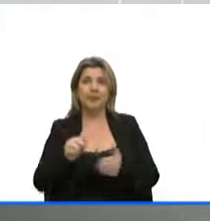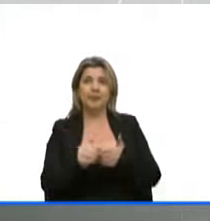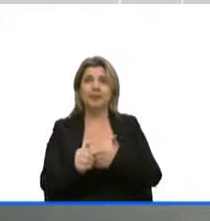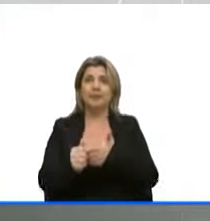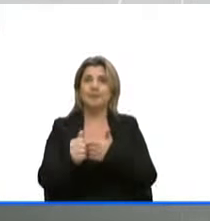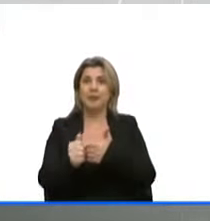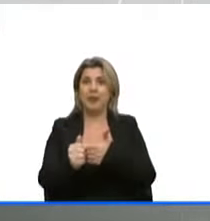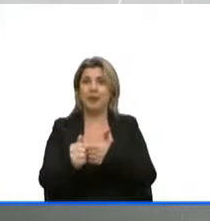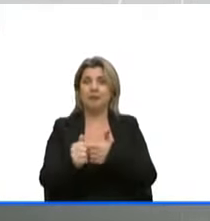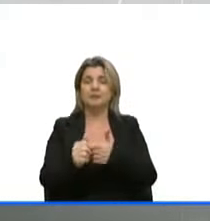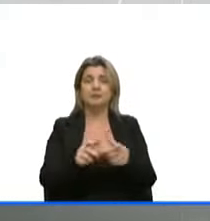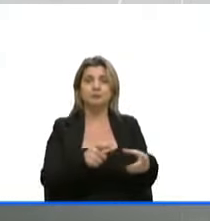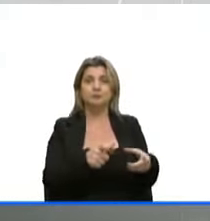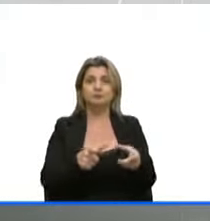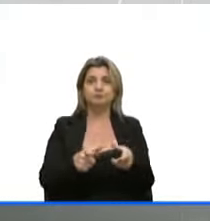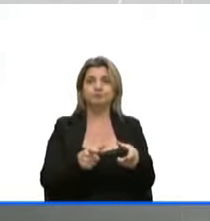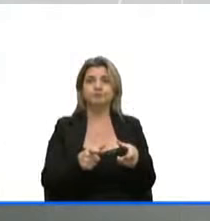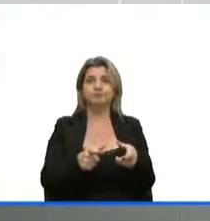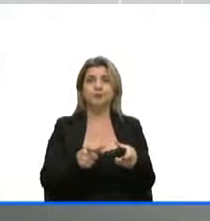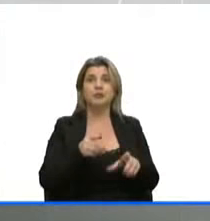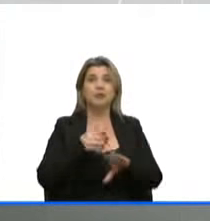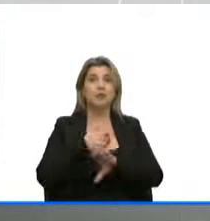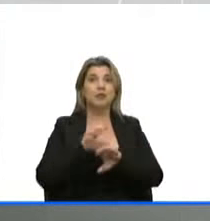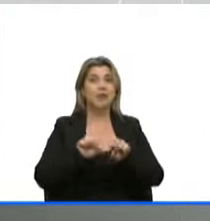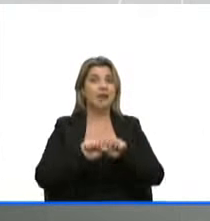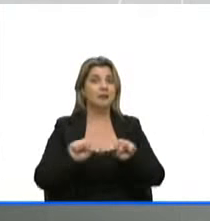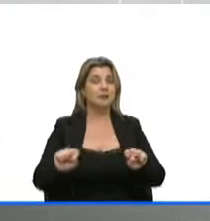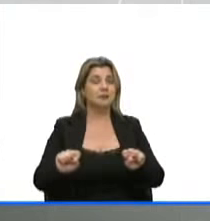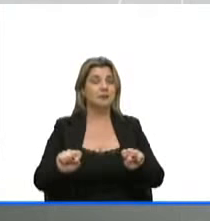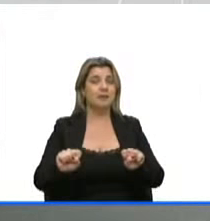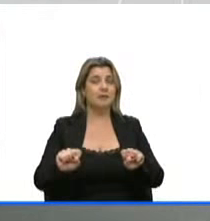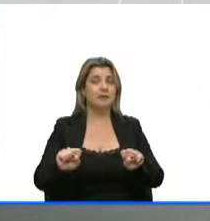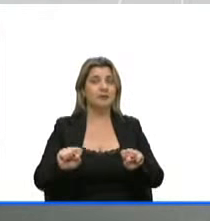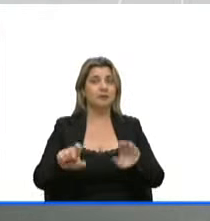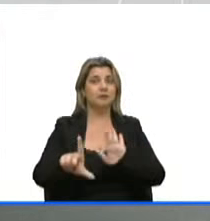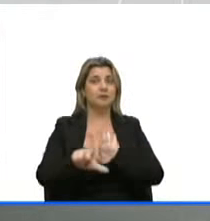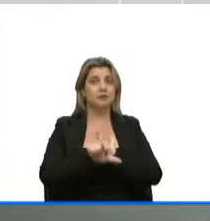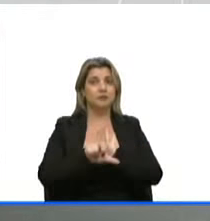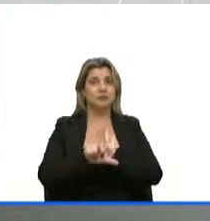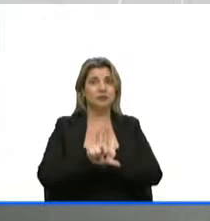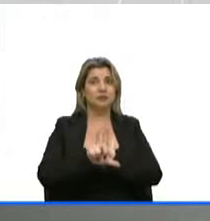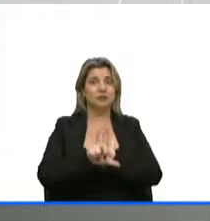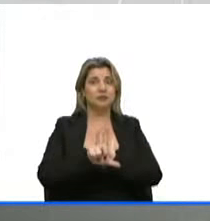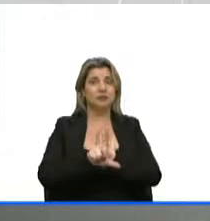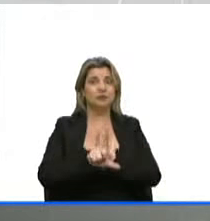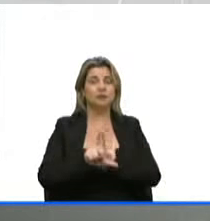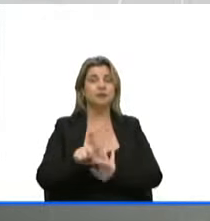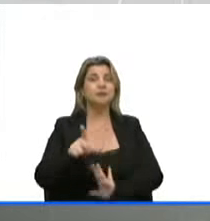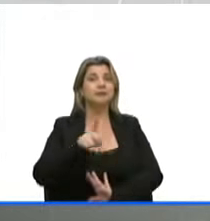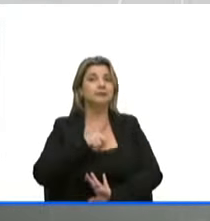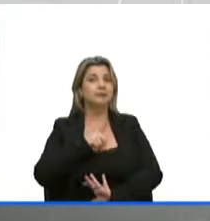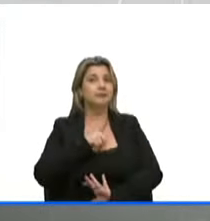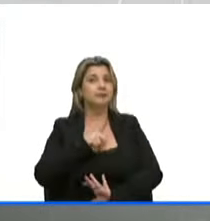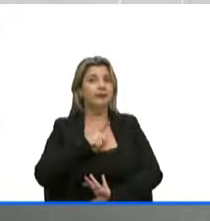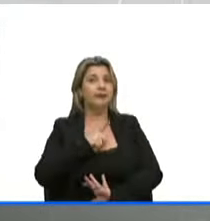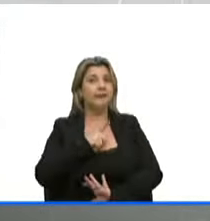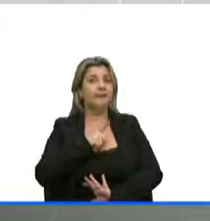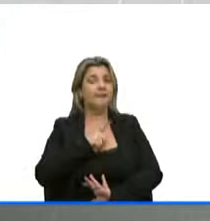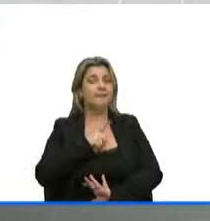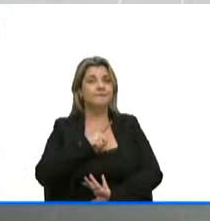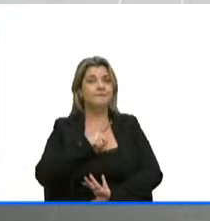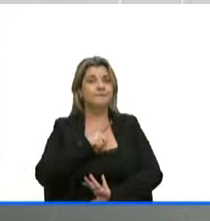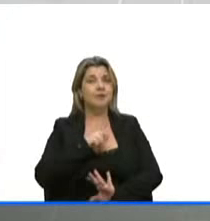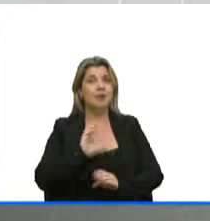para o Departamento de Assessoramento Legislativo, e houve, então, caso